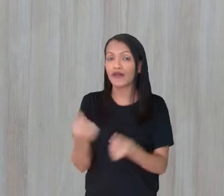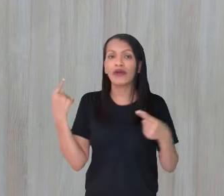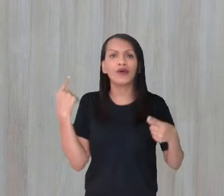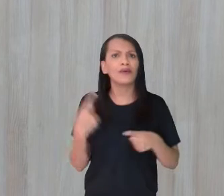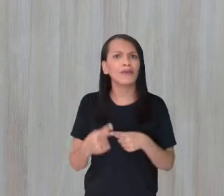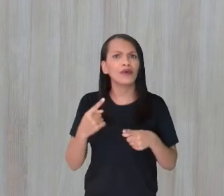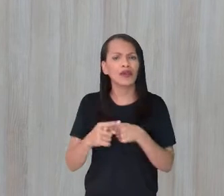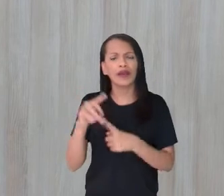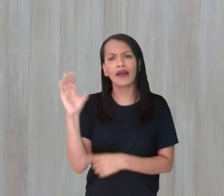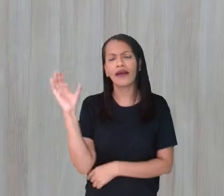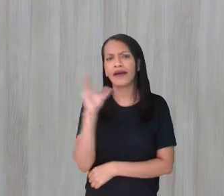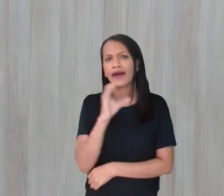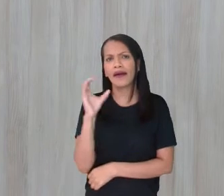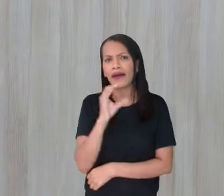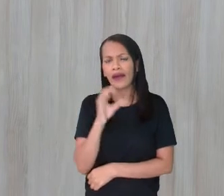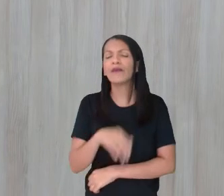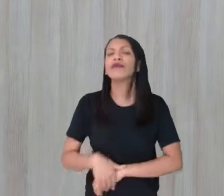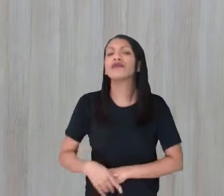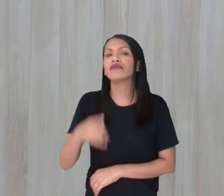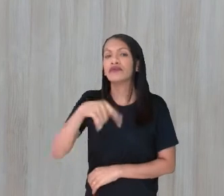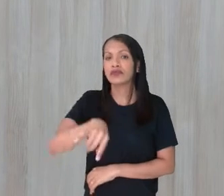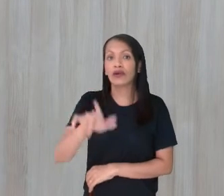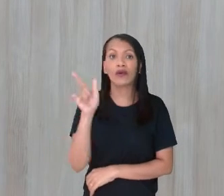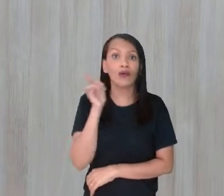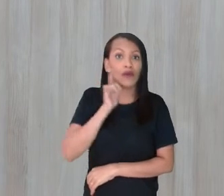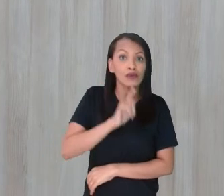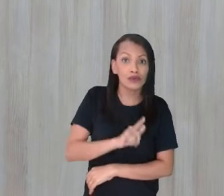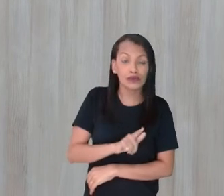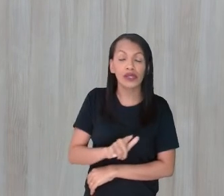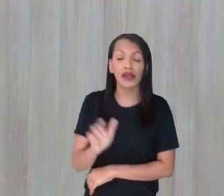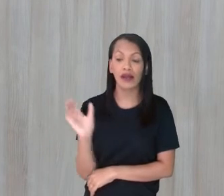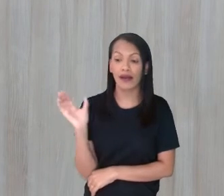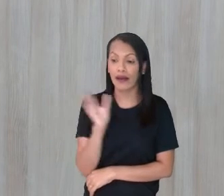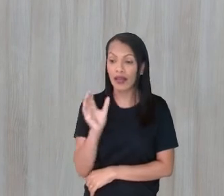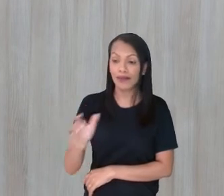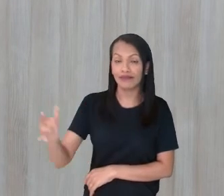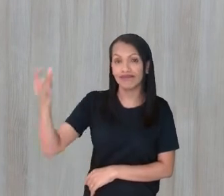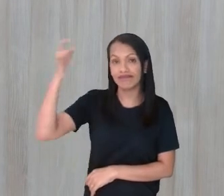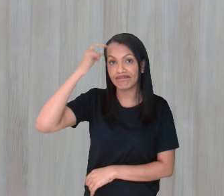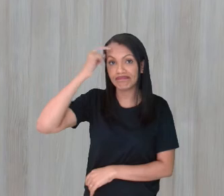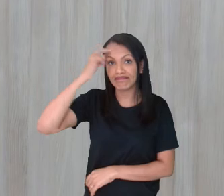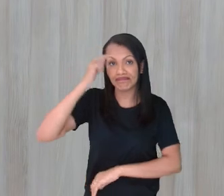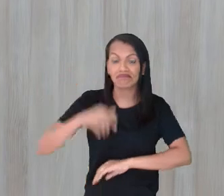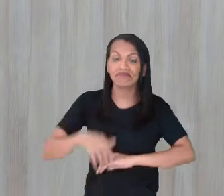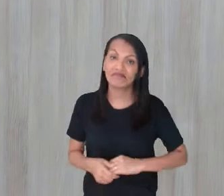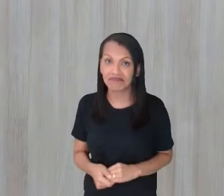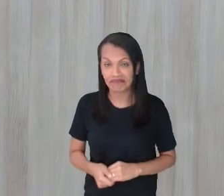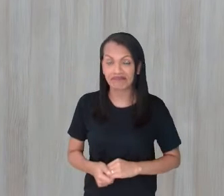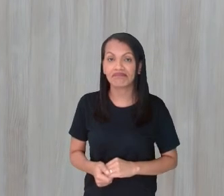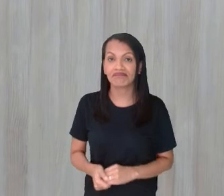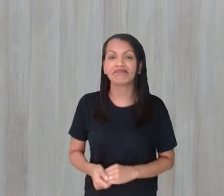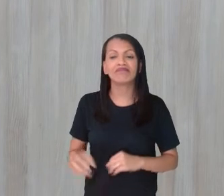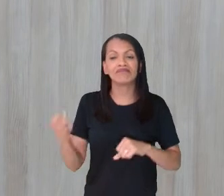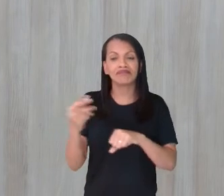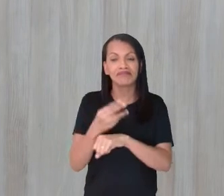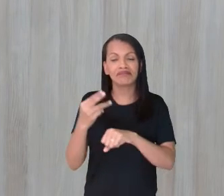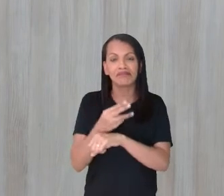é rápido, você consegue ter a resposta rapidamente, são mensagens curtas